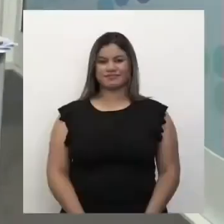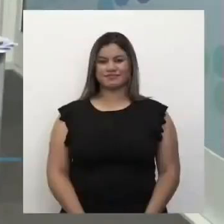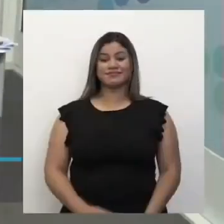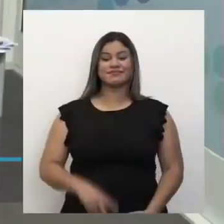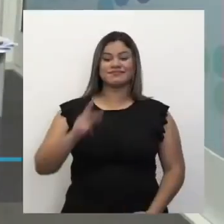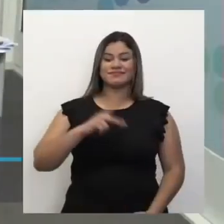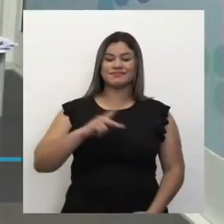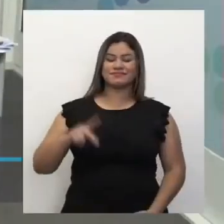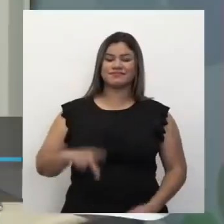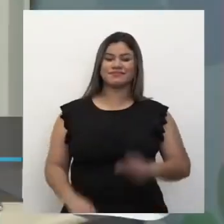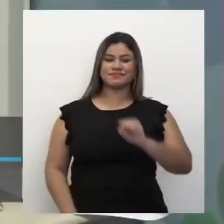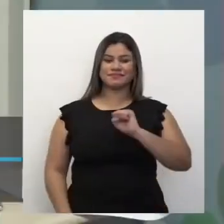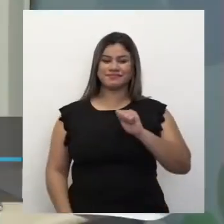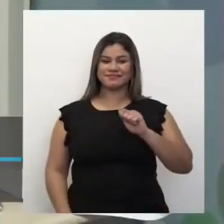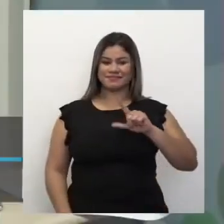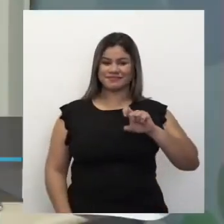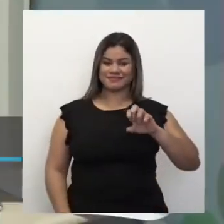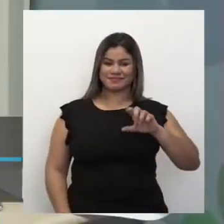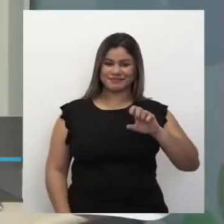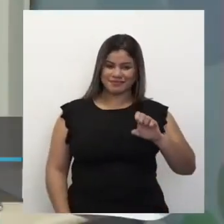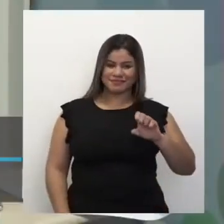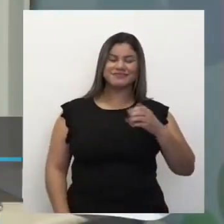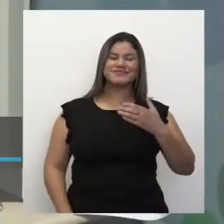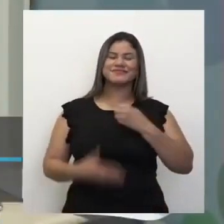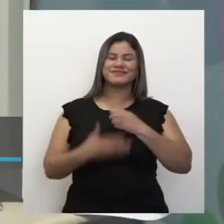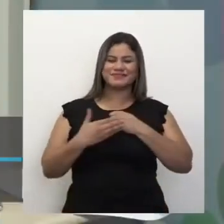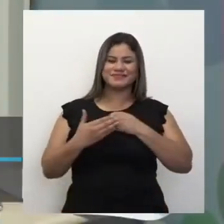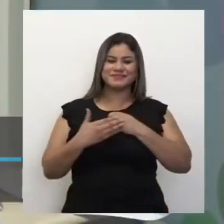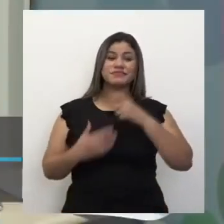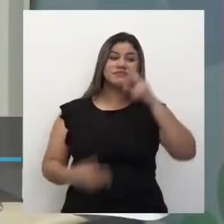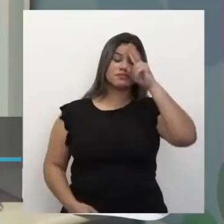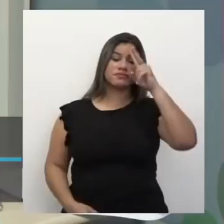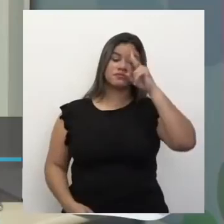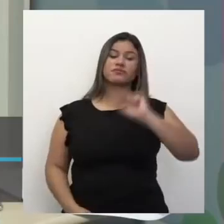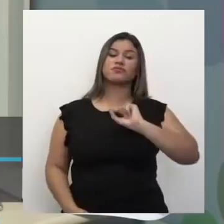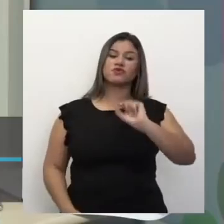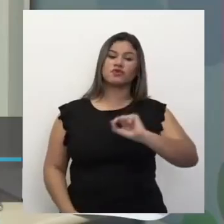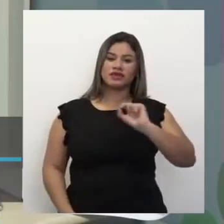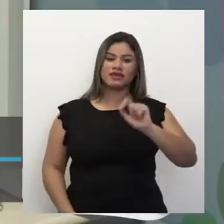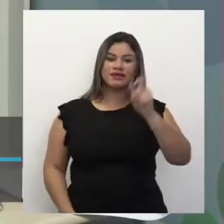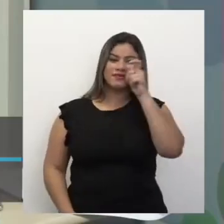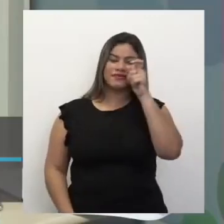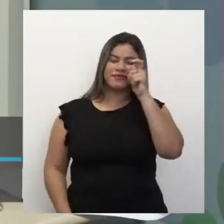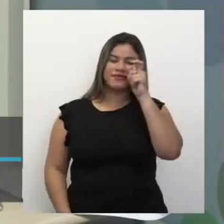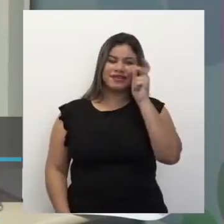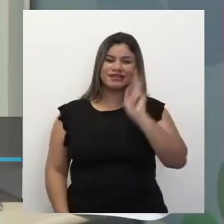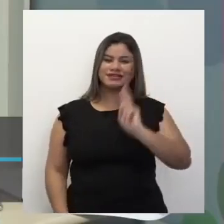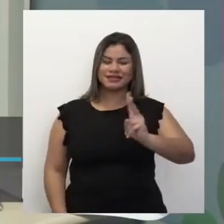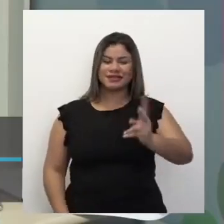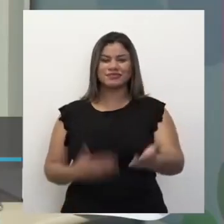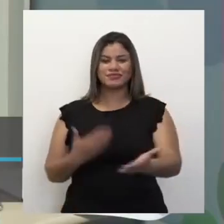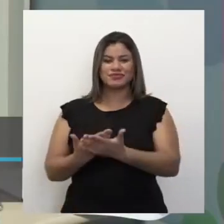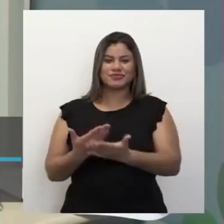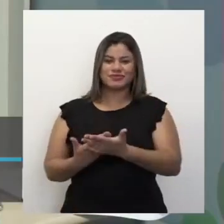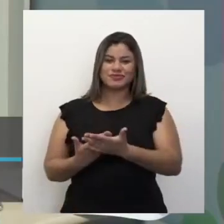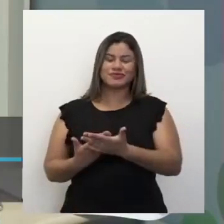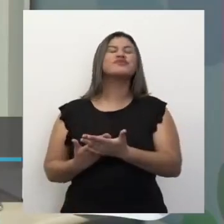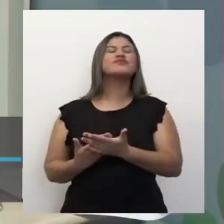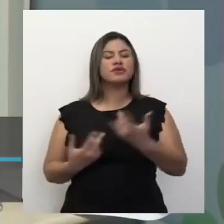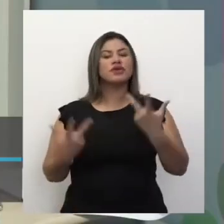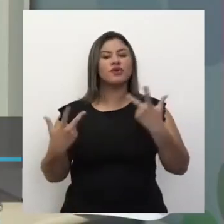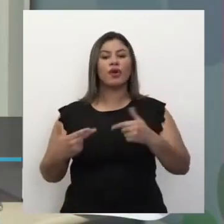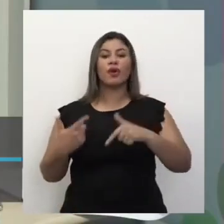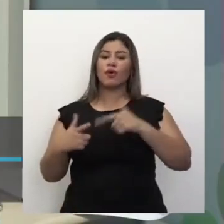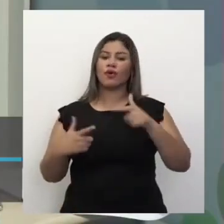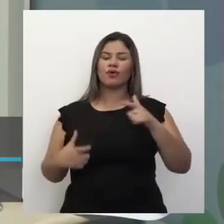Professora Salete muito carinhosamente nos lembrou aqui que também assiste e não perde nossas aulas, assim como muitos outros aqui. Um